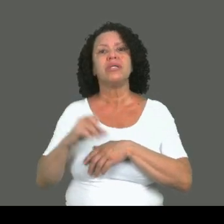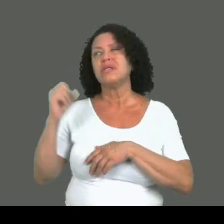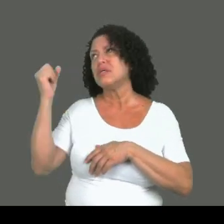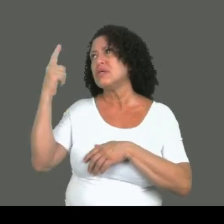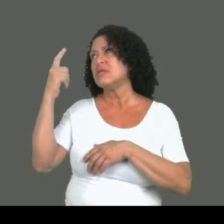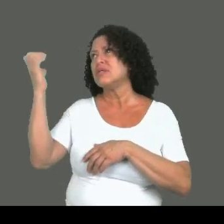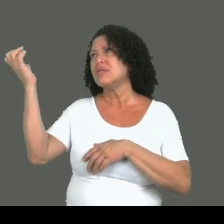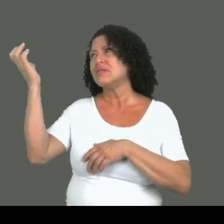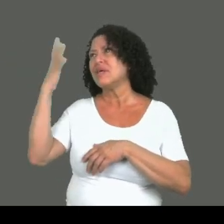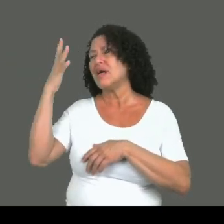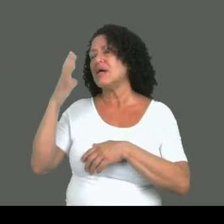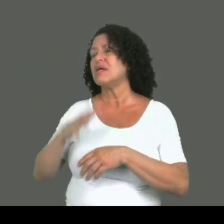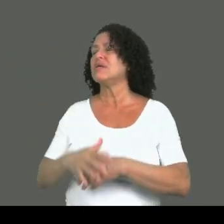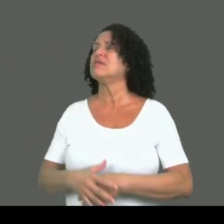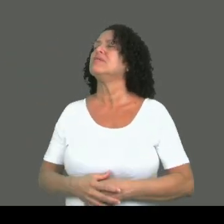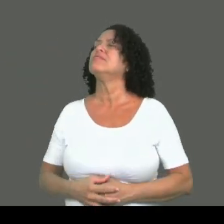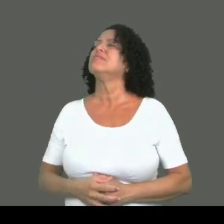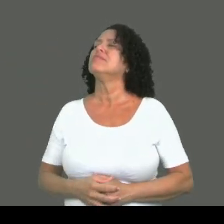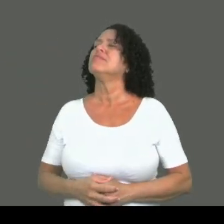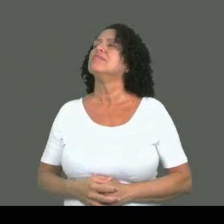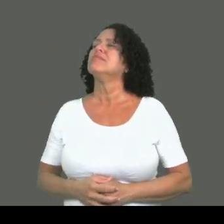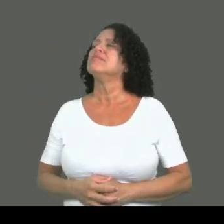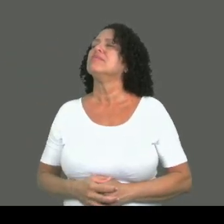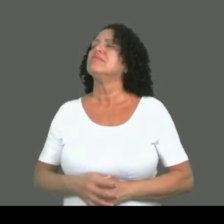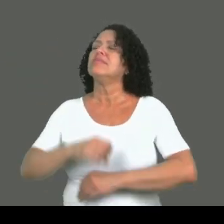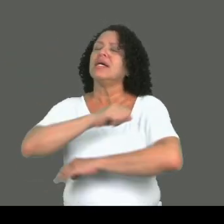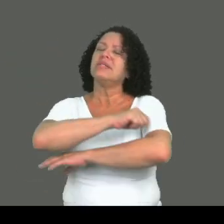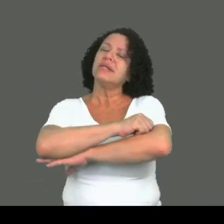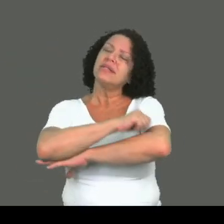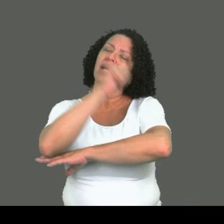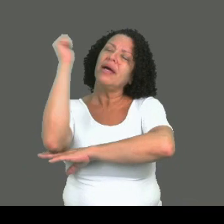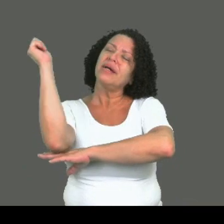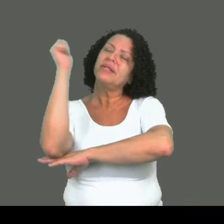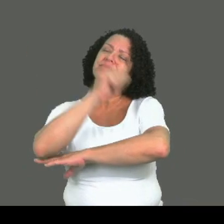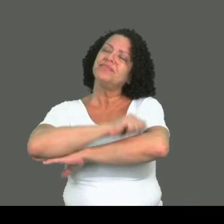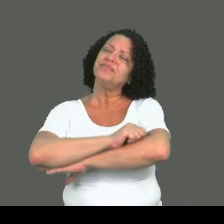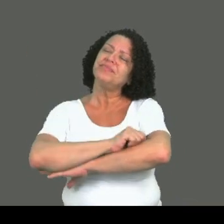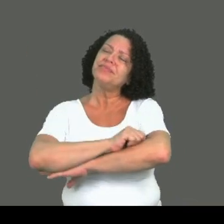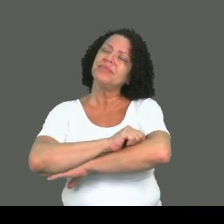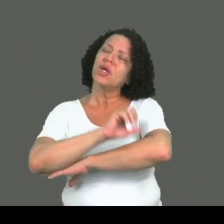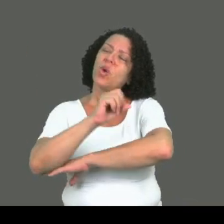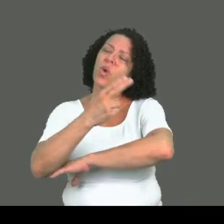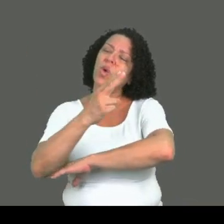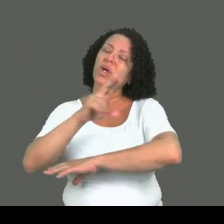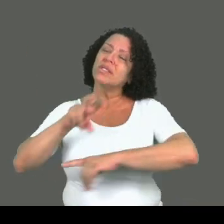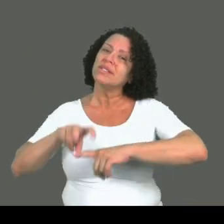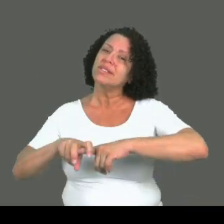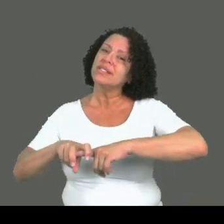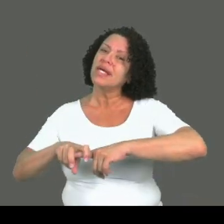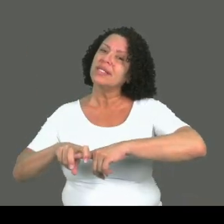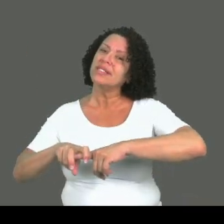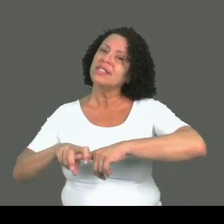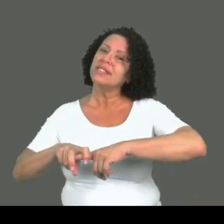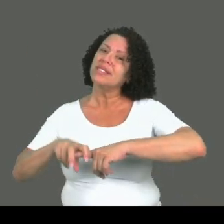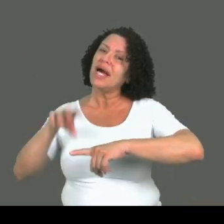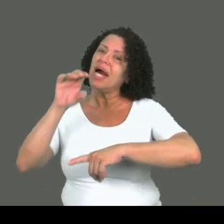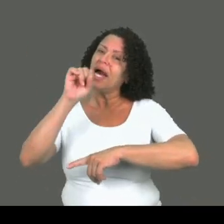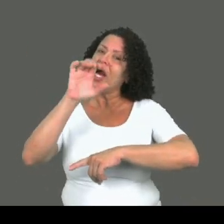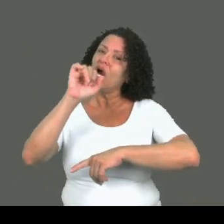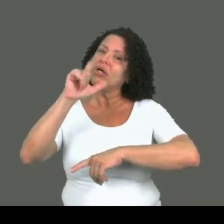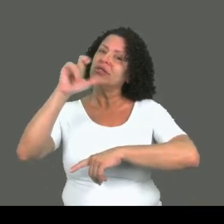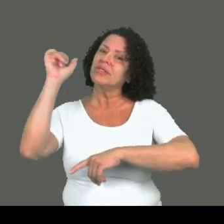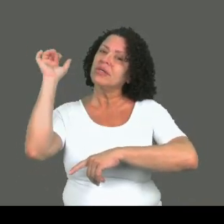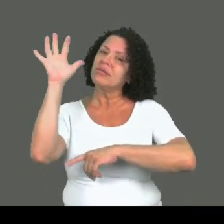sol que bate na sua casa, no seu apartamento, senta nesse cantinho onde bate o sol, aquieta